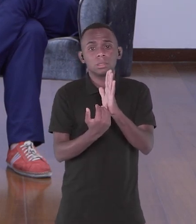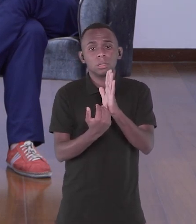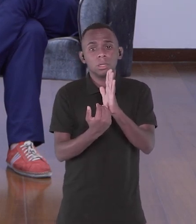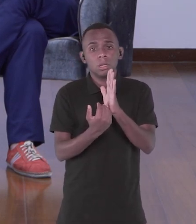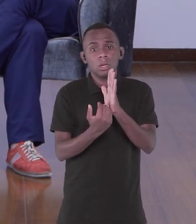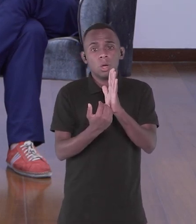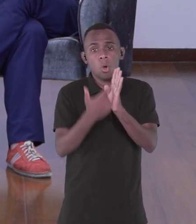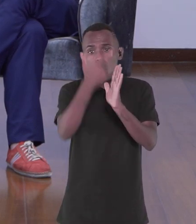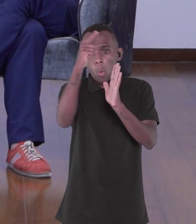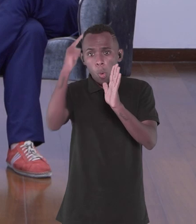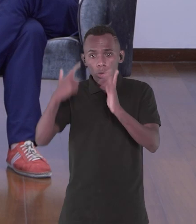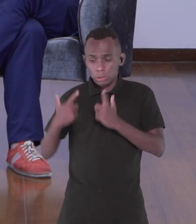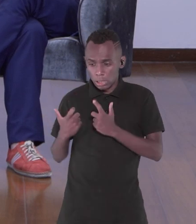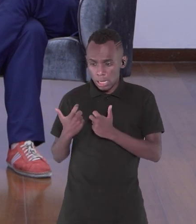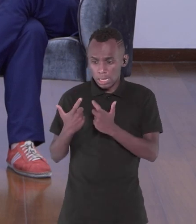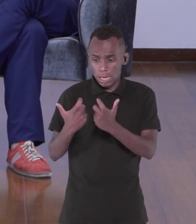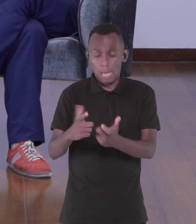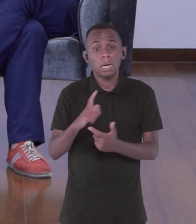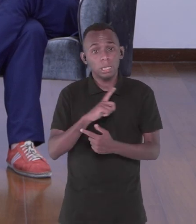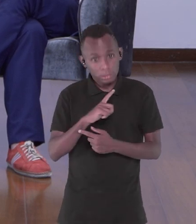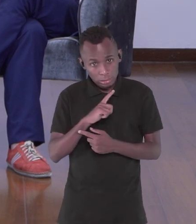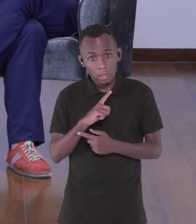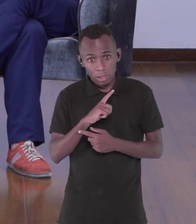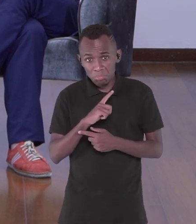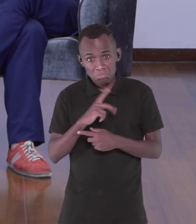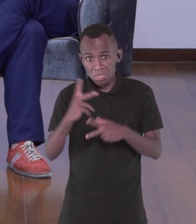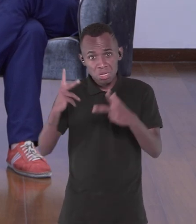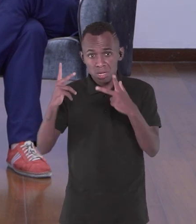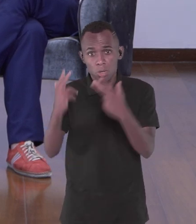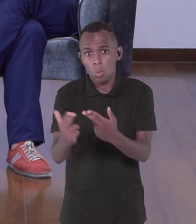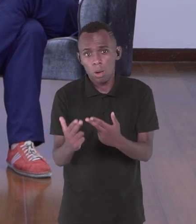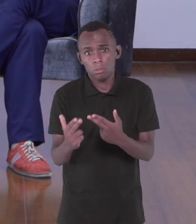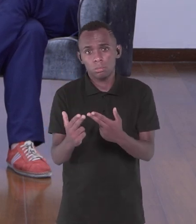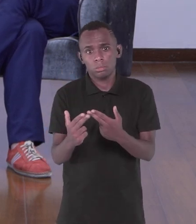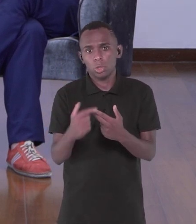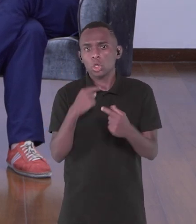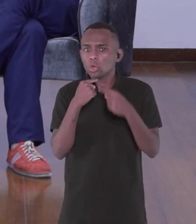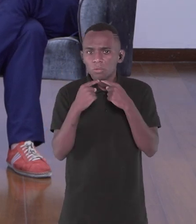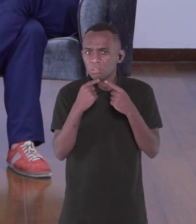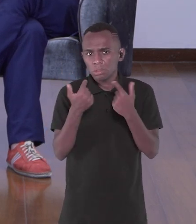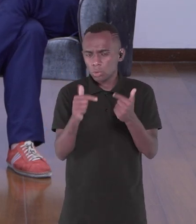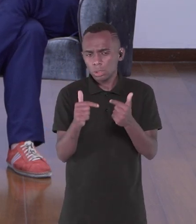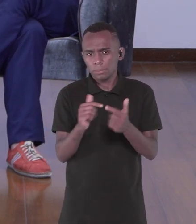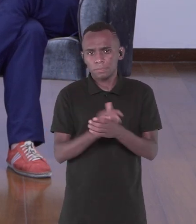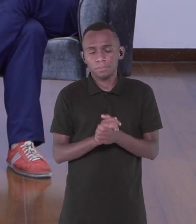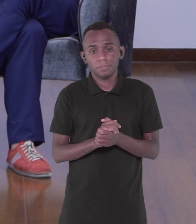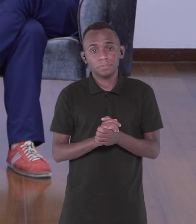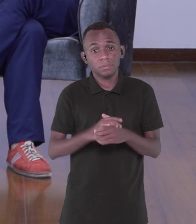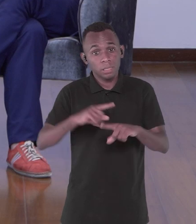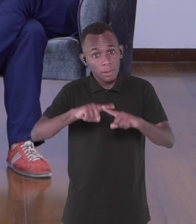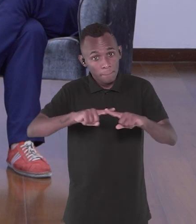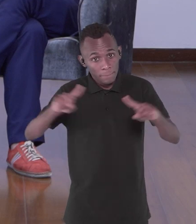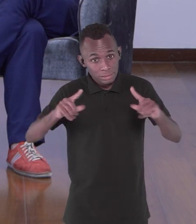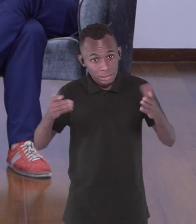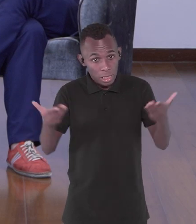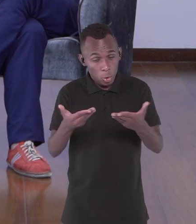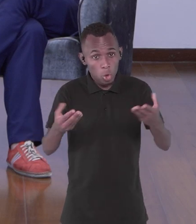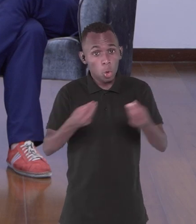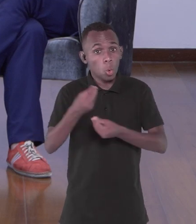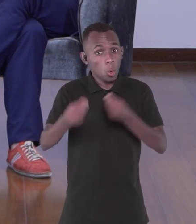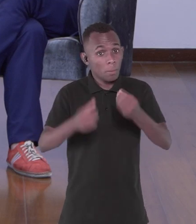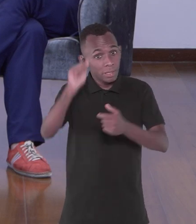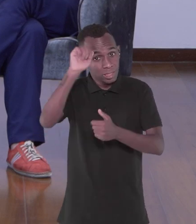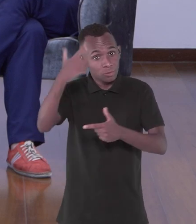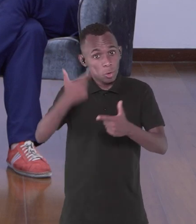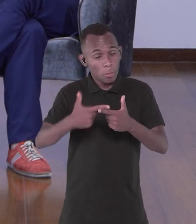de Hiroshima. Né? Ela entra nessa linha, não tem nenhuma dúvida. Agora, como lidar com isso